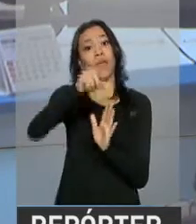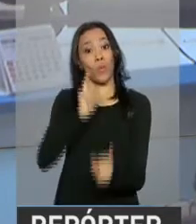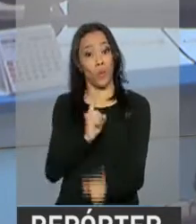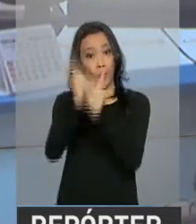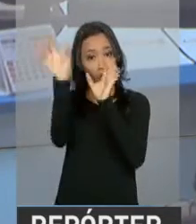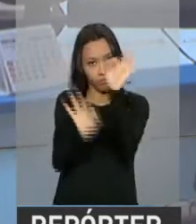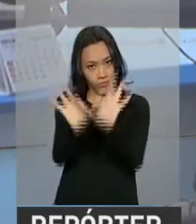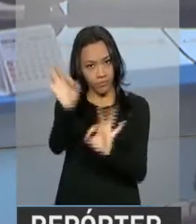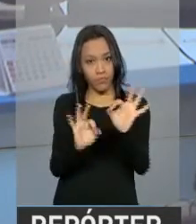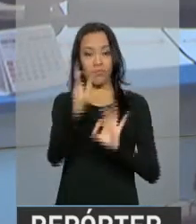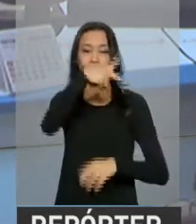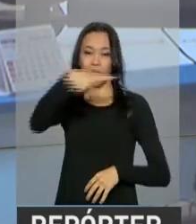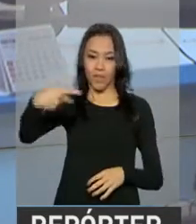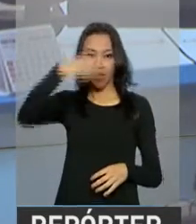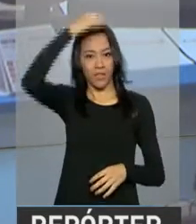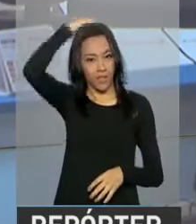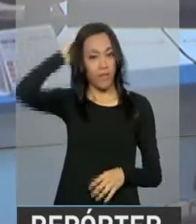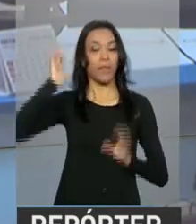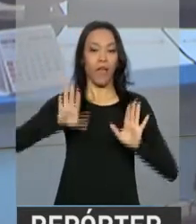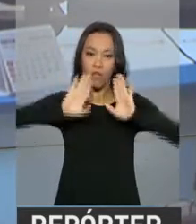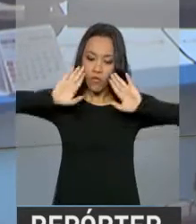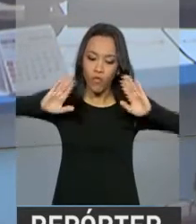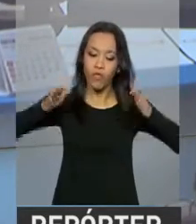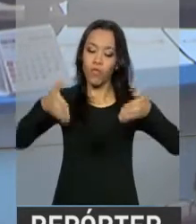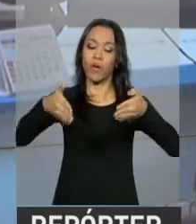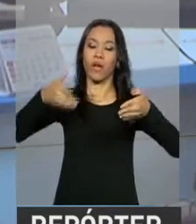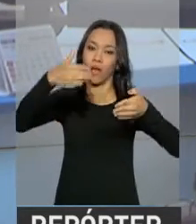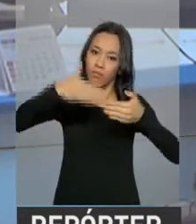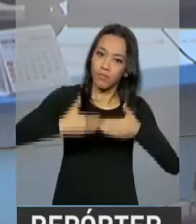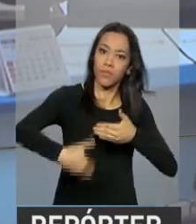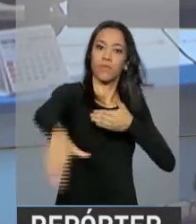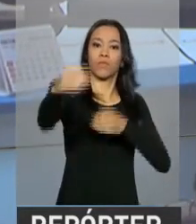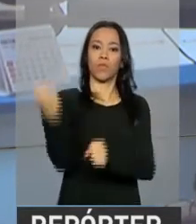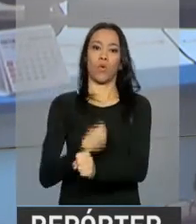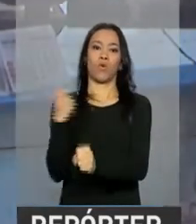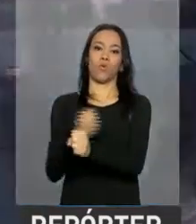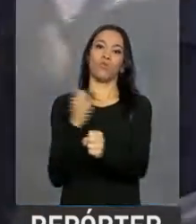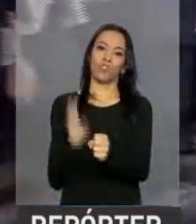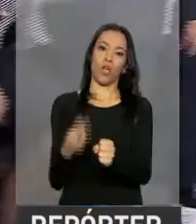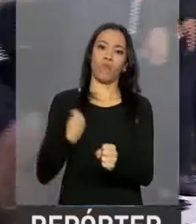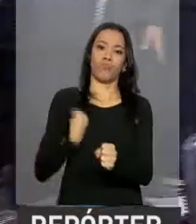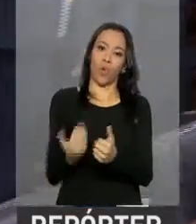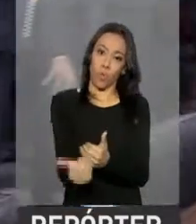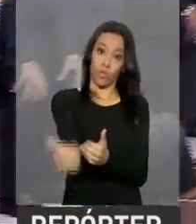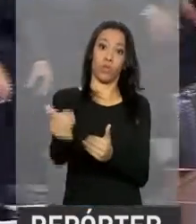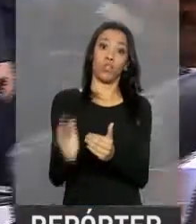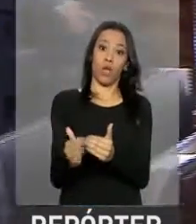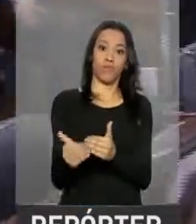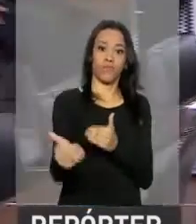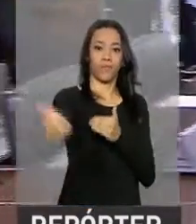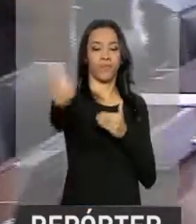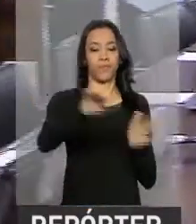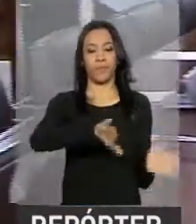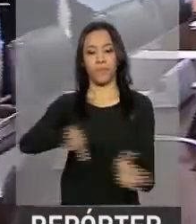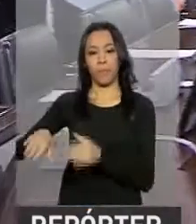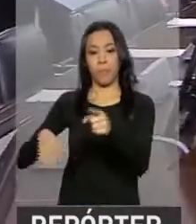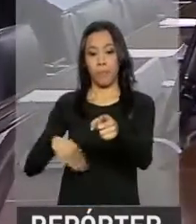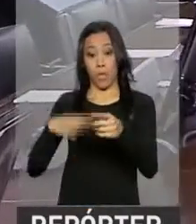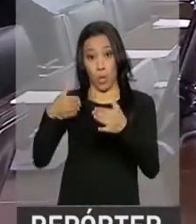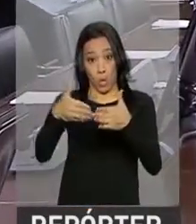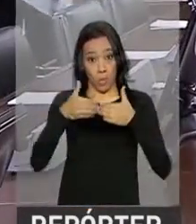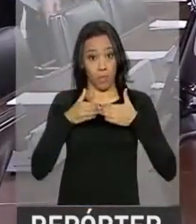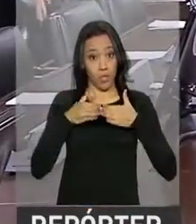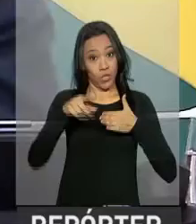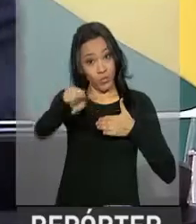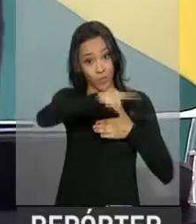temer que quer dar prioridade às obras em andamento o presidente michel temer pediu aos ministros